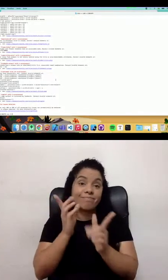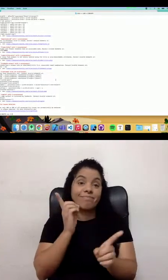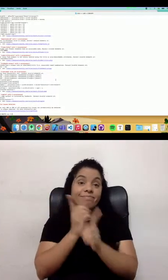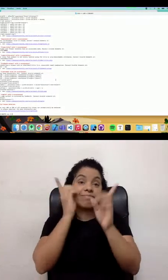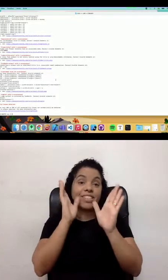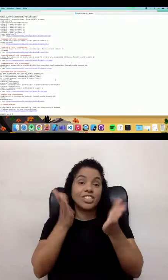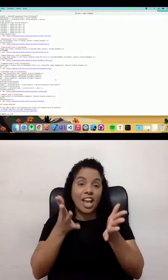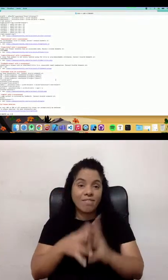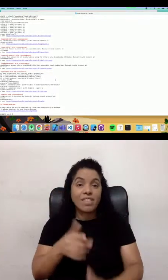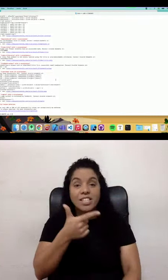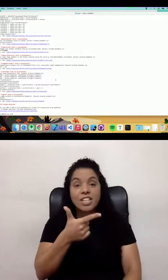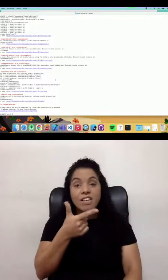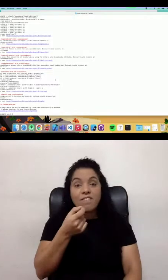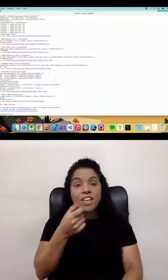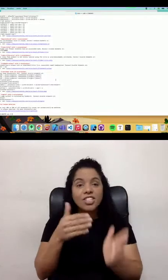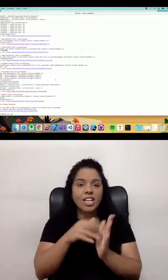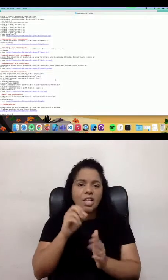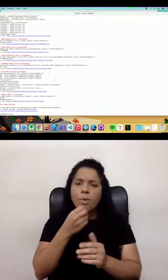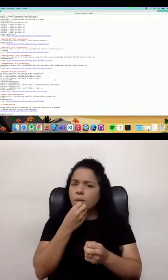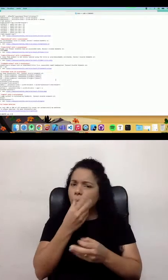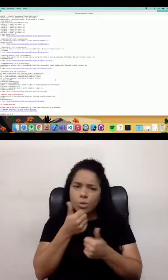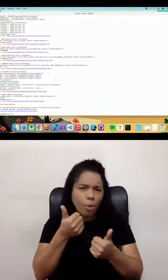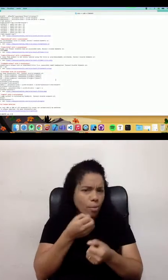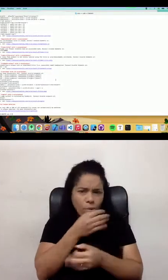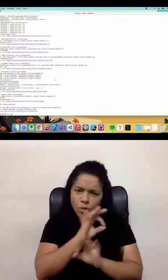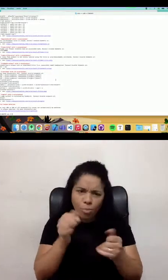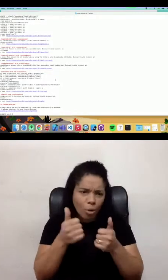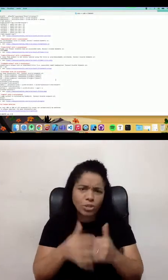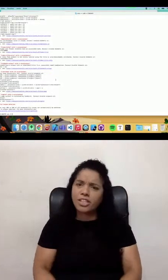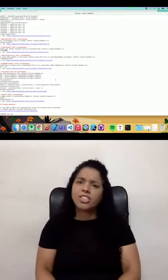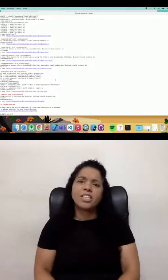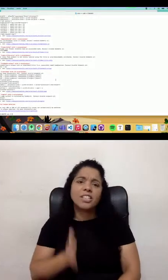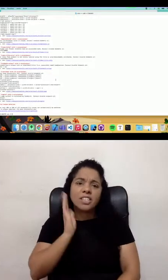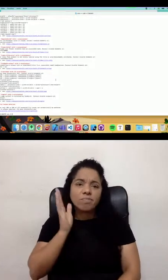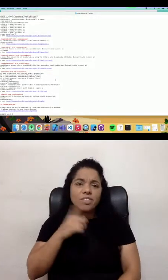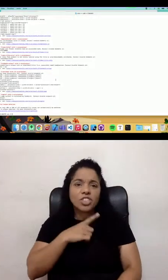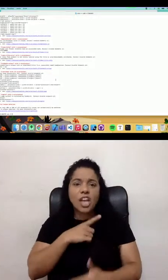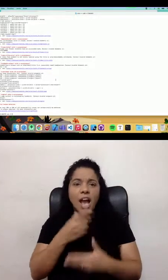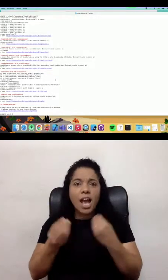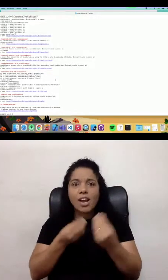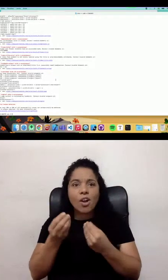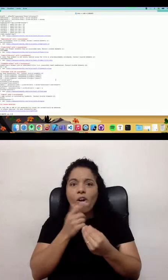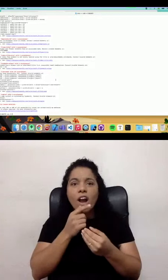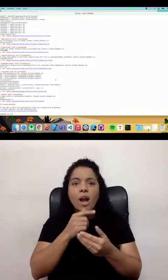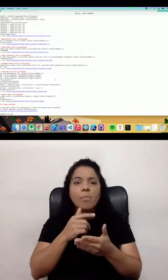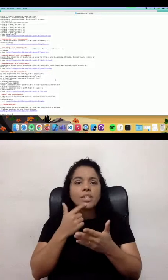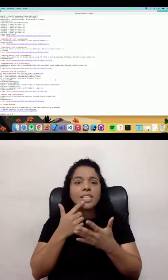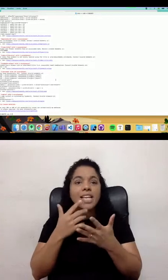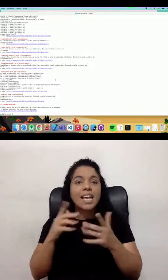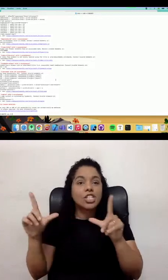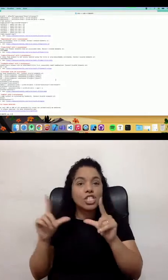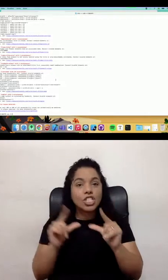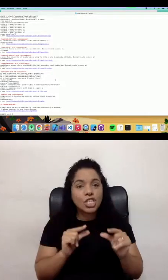detectados, né, de 20 a 50, vamos lá. É muito bom, gente, é muito bom. Você já tira essa carga do teste final,